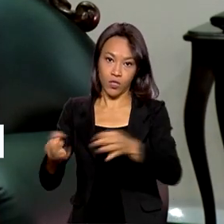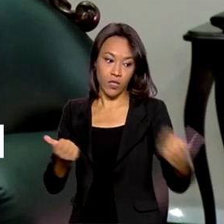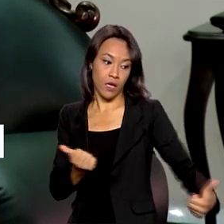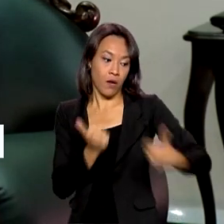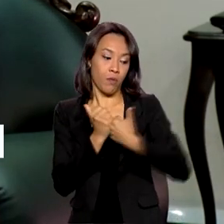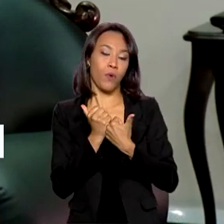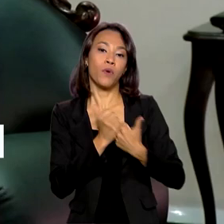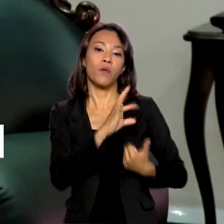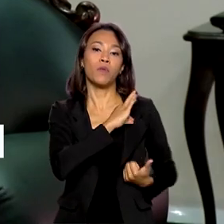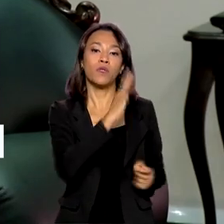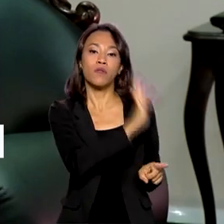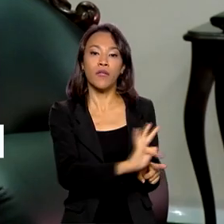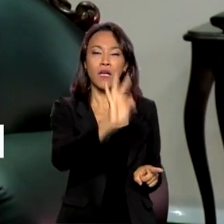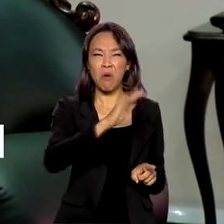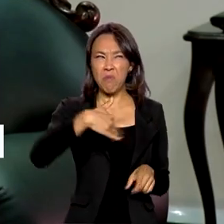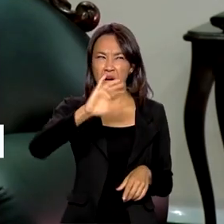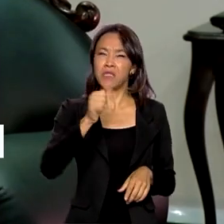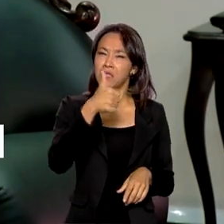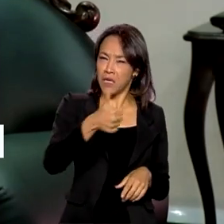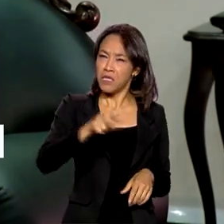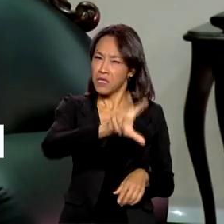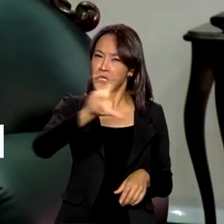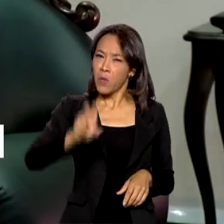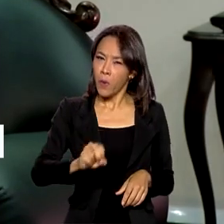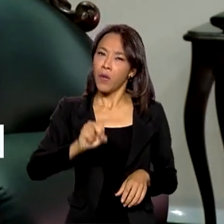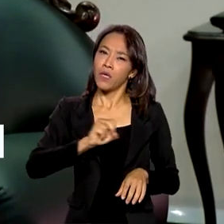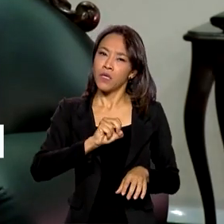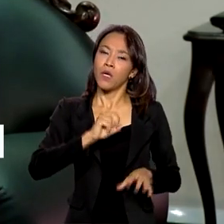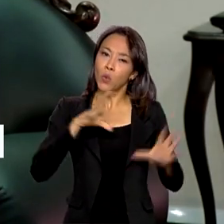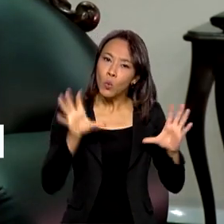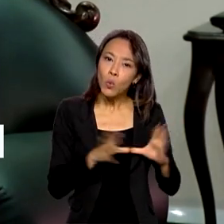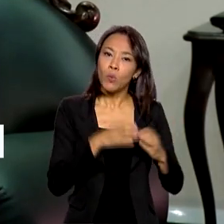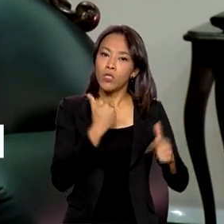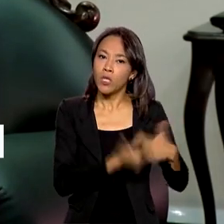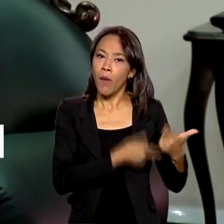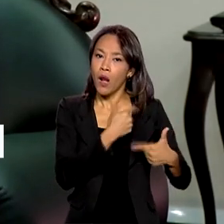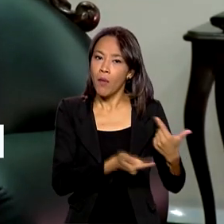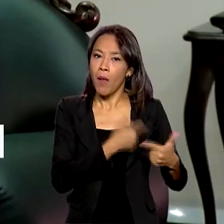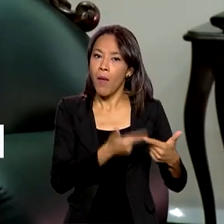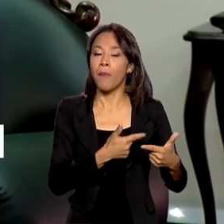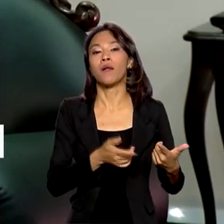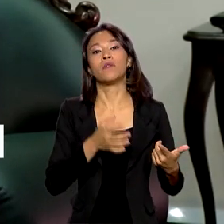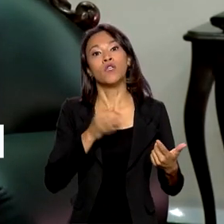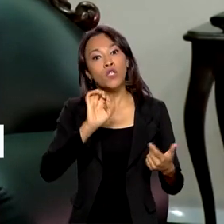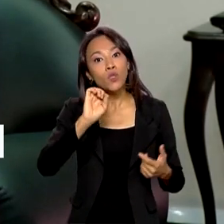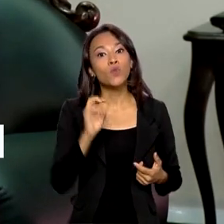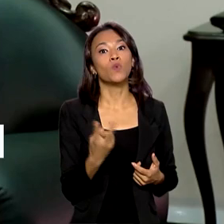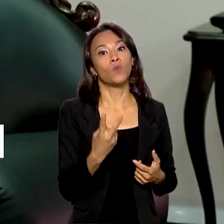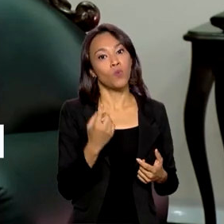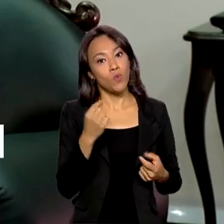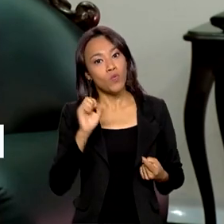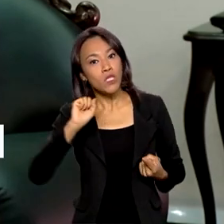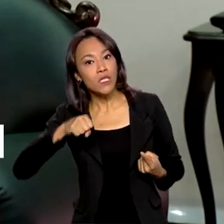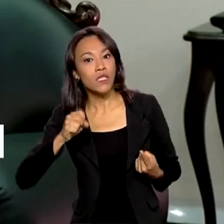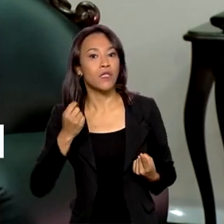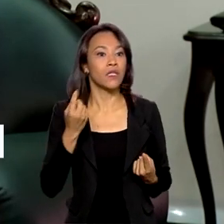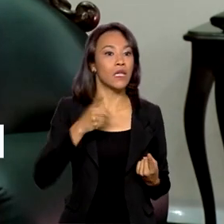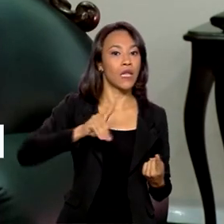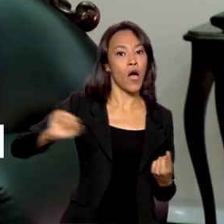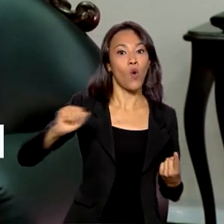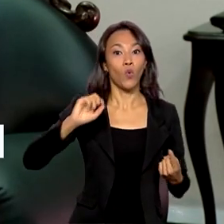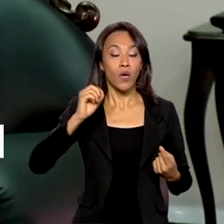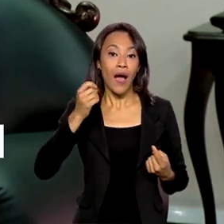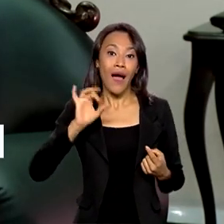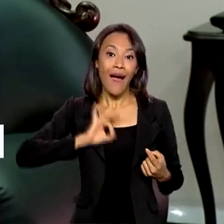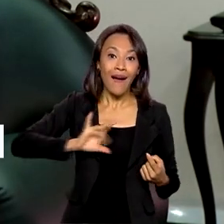foram mais de 150 operações até a presente data o que dá uma média de quase duas operações uma operação dia sim dia não dia sim a